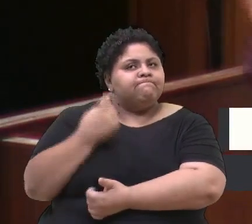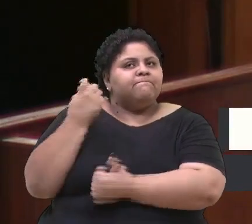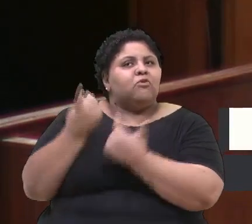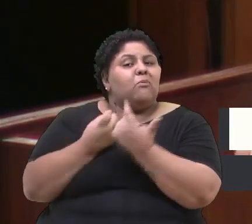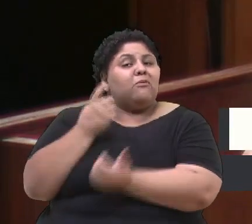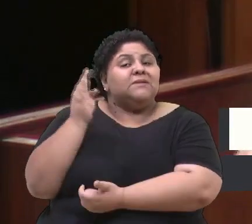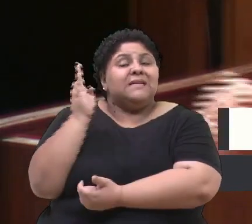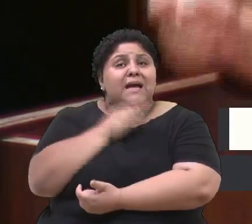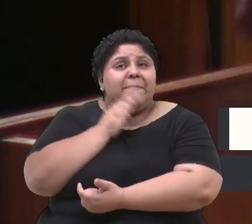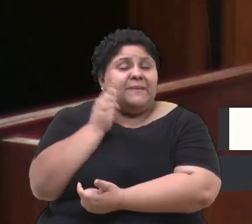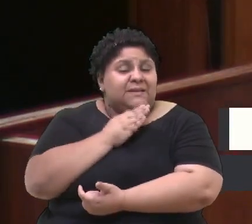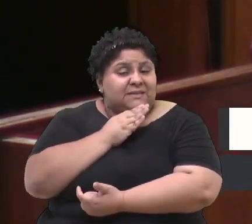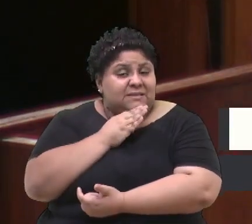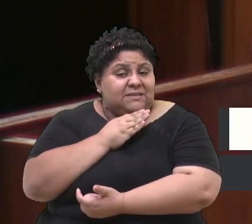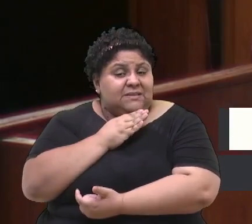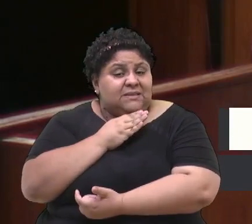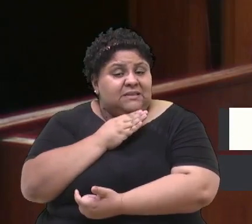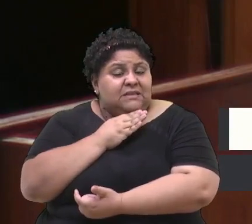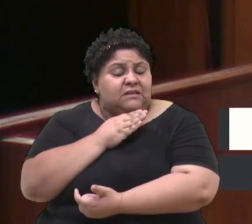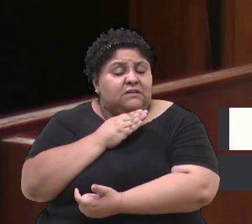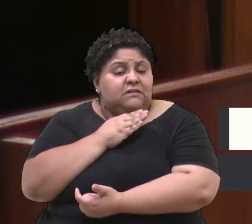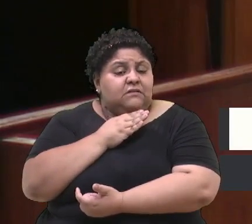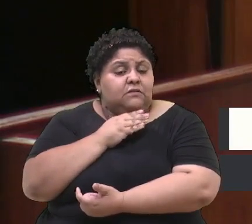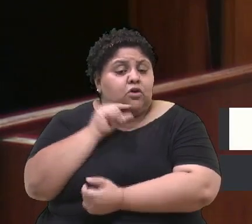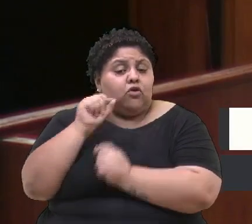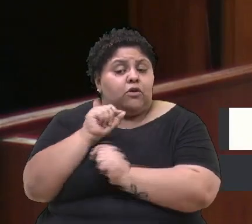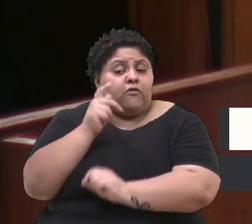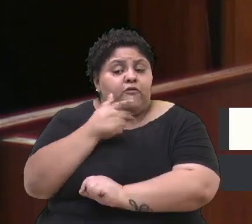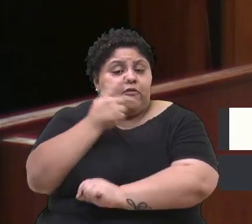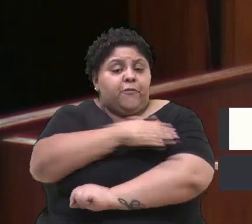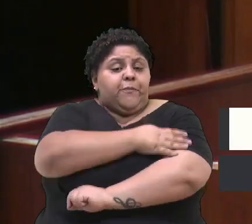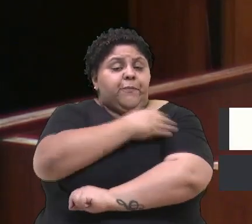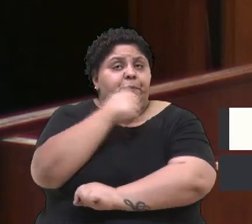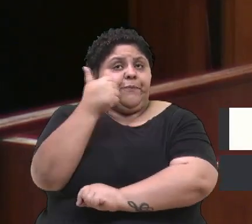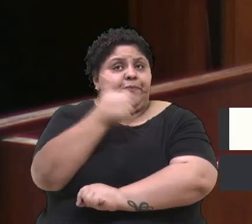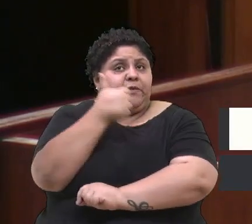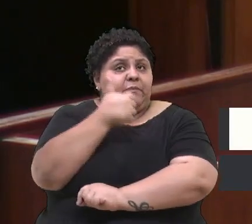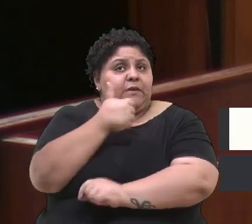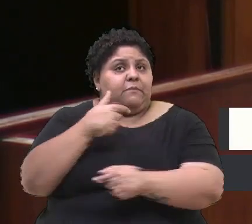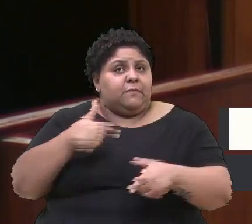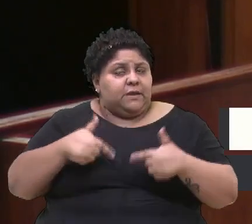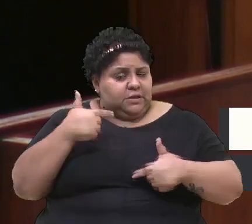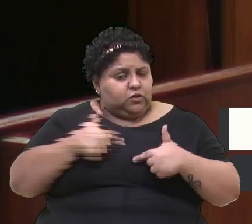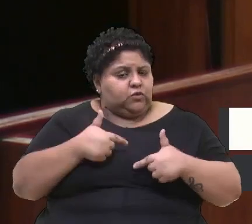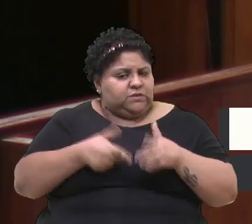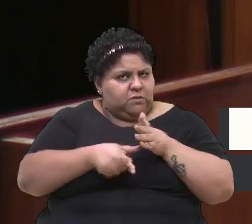que seria o que eu falei em primeira discussão, agora há pouco.